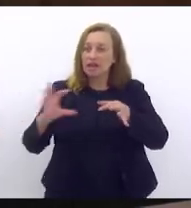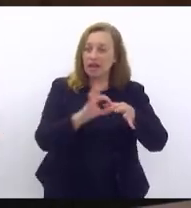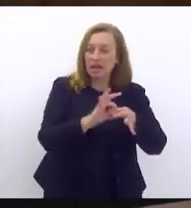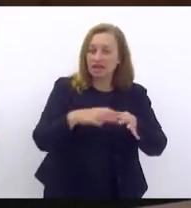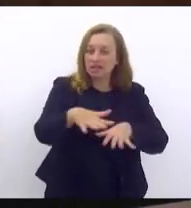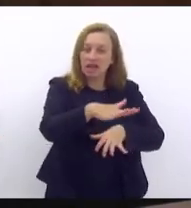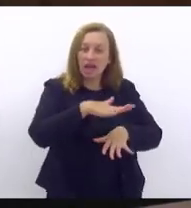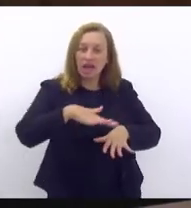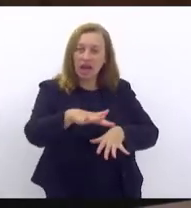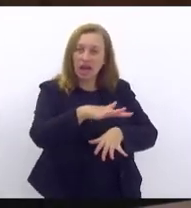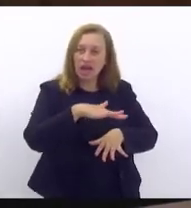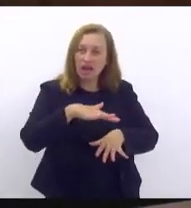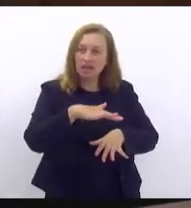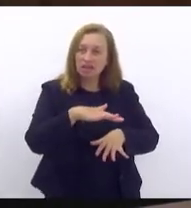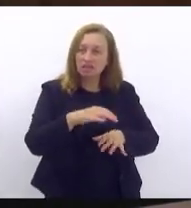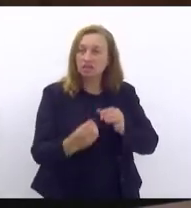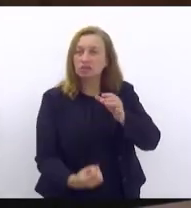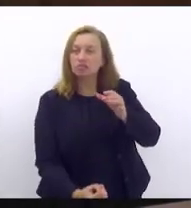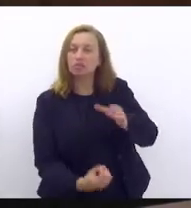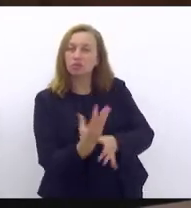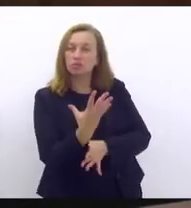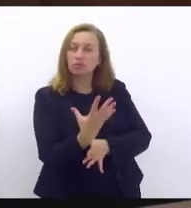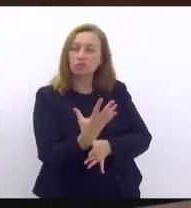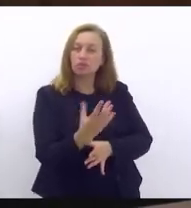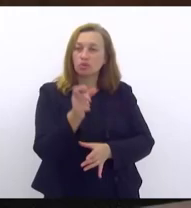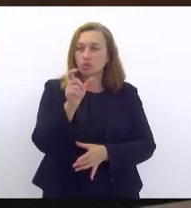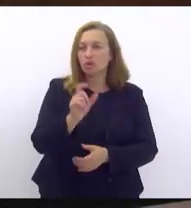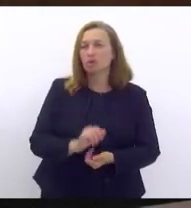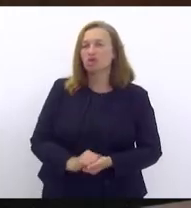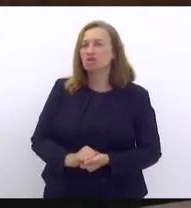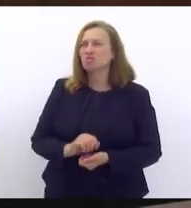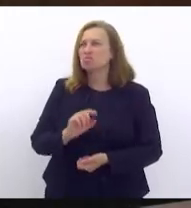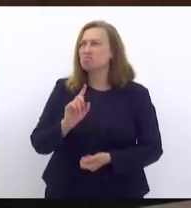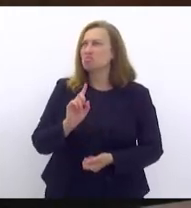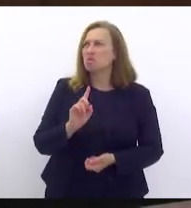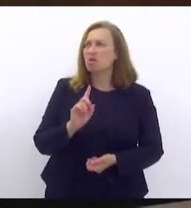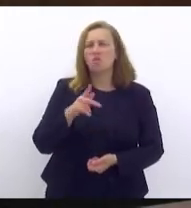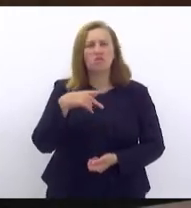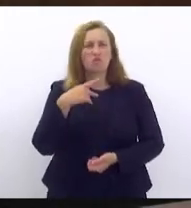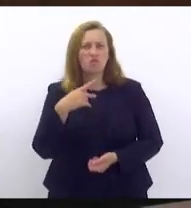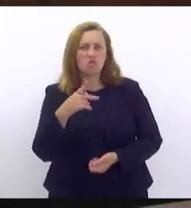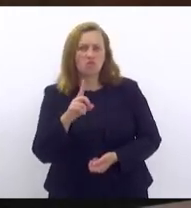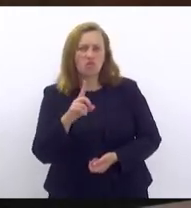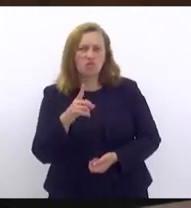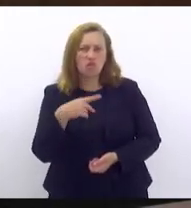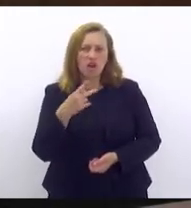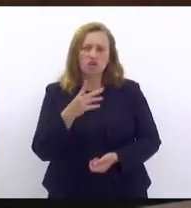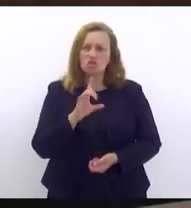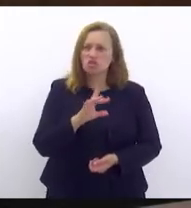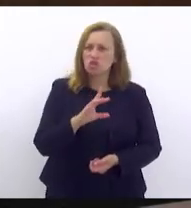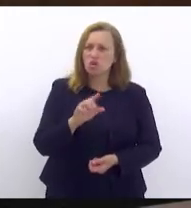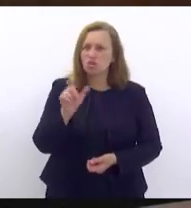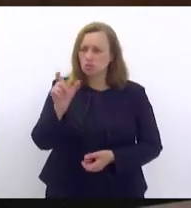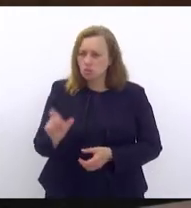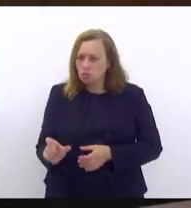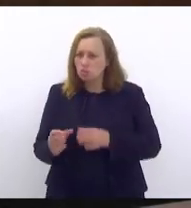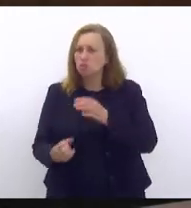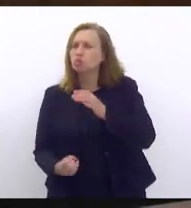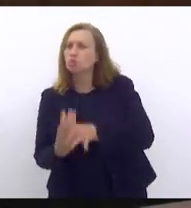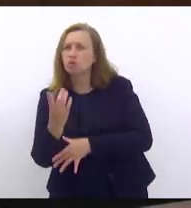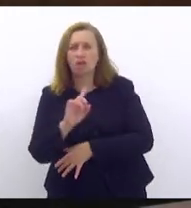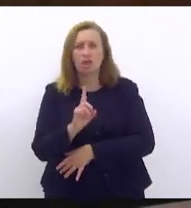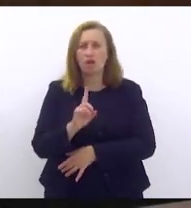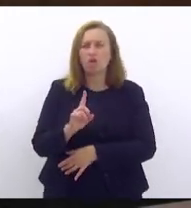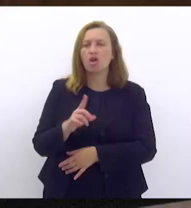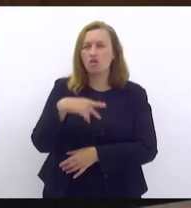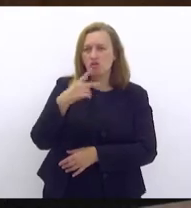falo do mercado produtor. E quando eu falo do mercado produtor, eu não falo apenas das grandes produtoras. Muito pelo contrário,